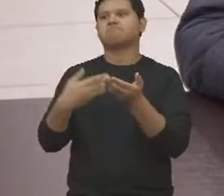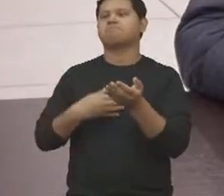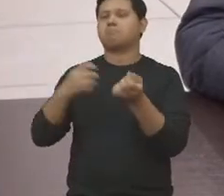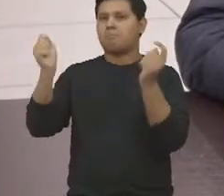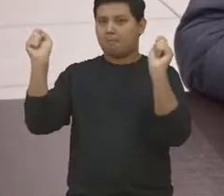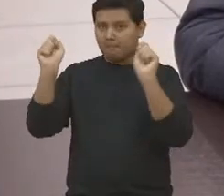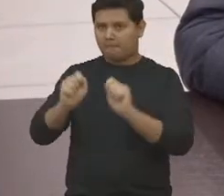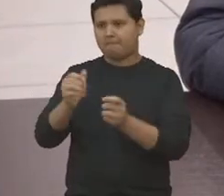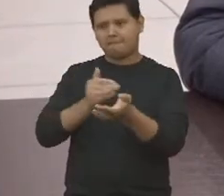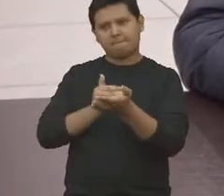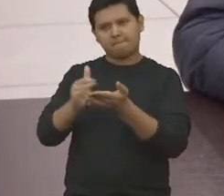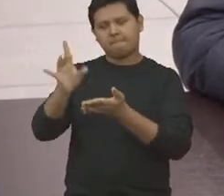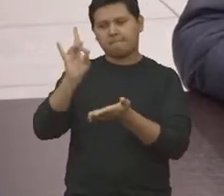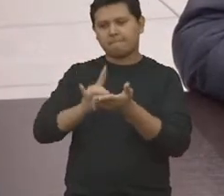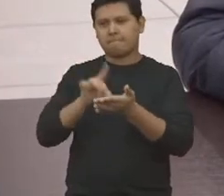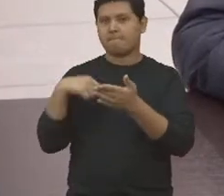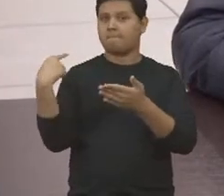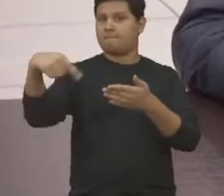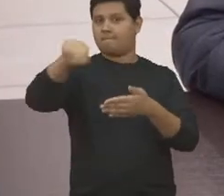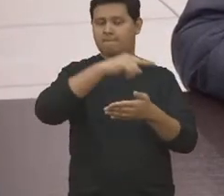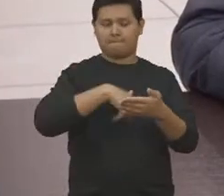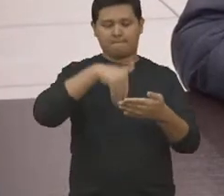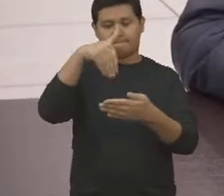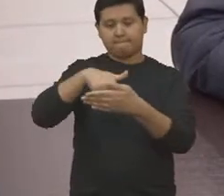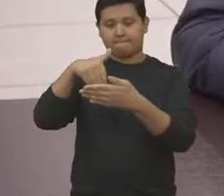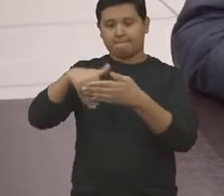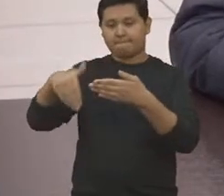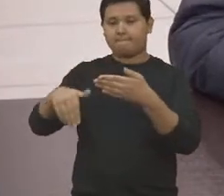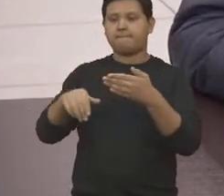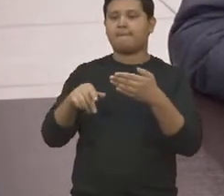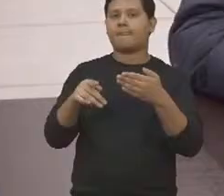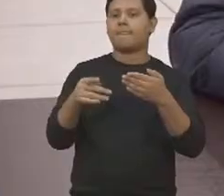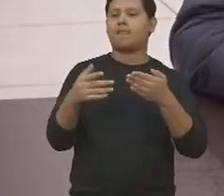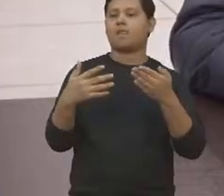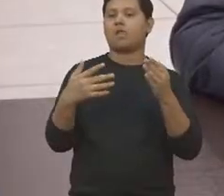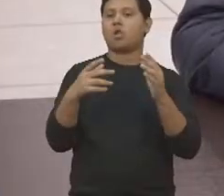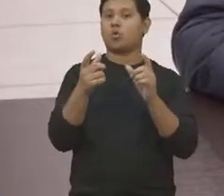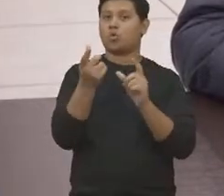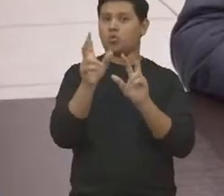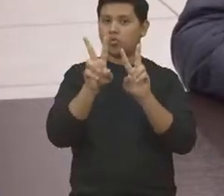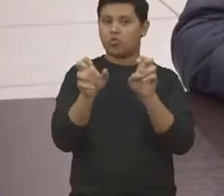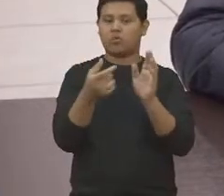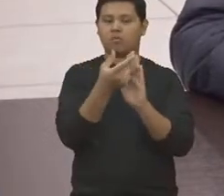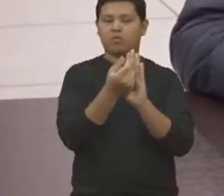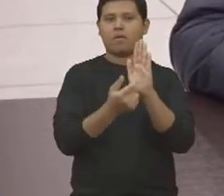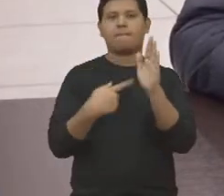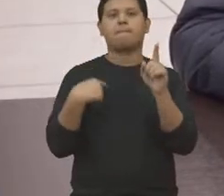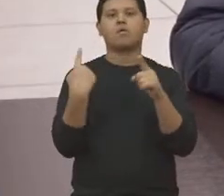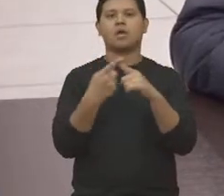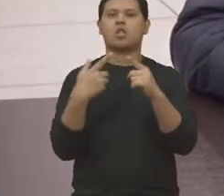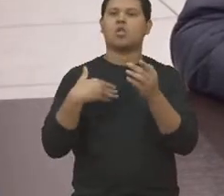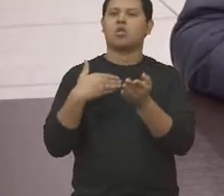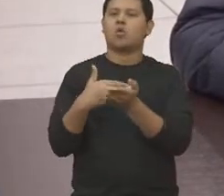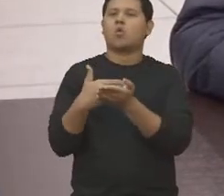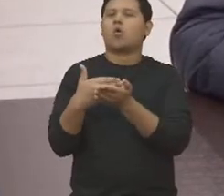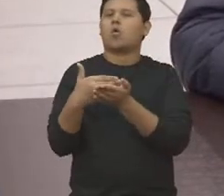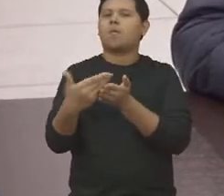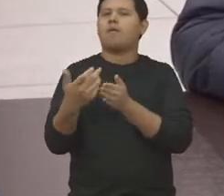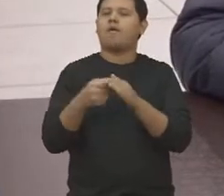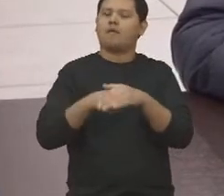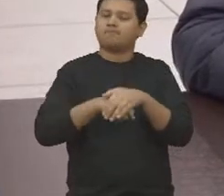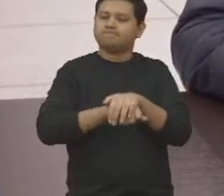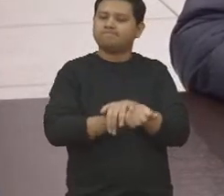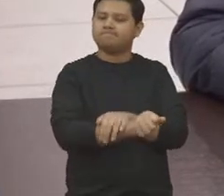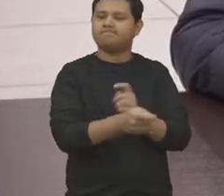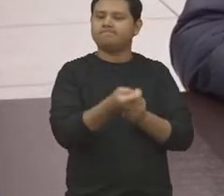gente votar aqui a lei orçamentária, porque a partir do momento que a gente investe no esporte, com